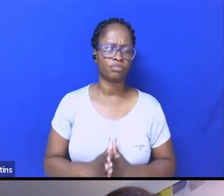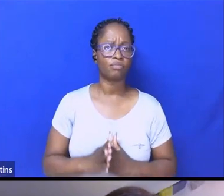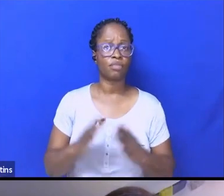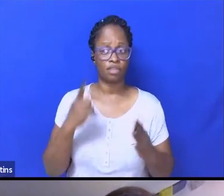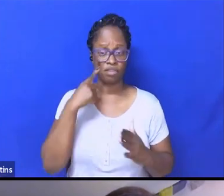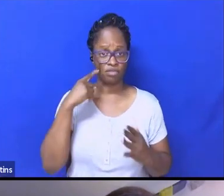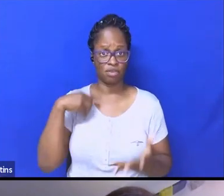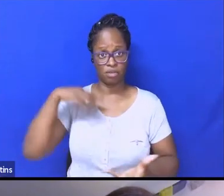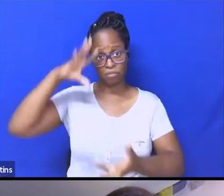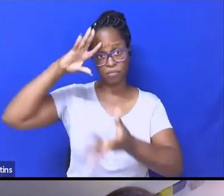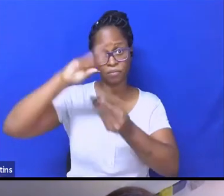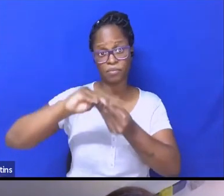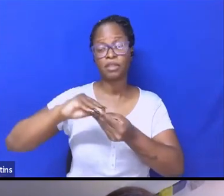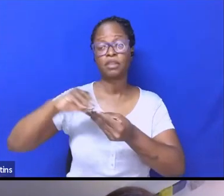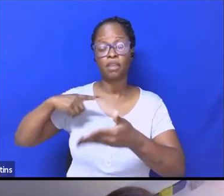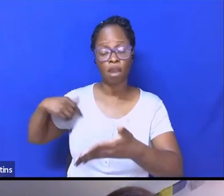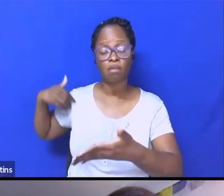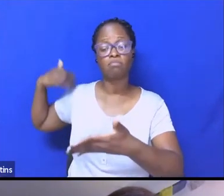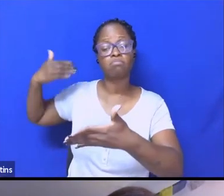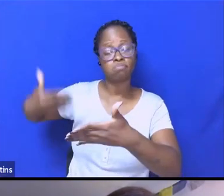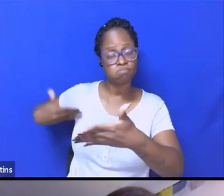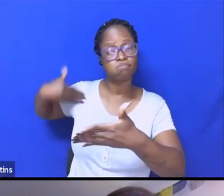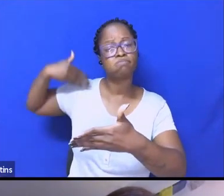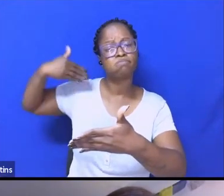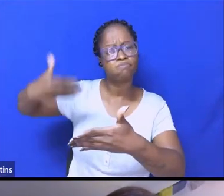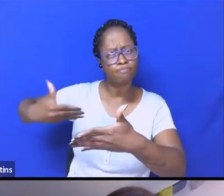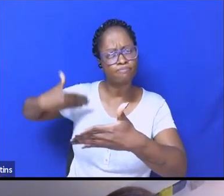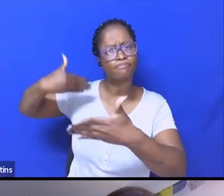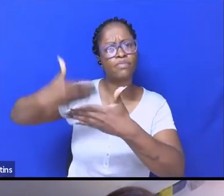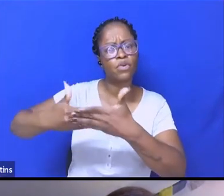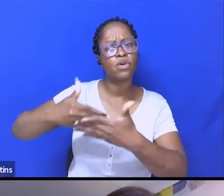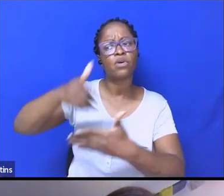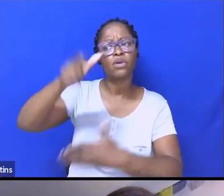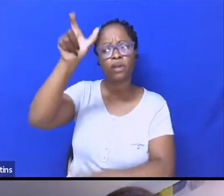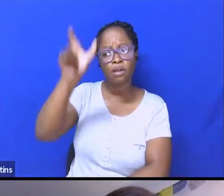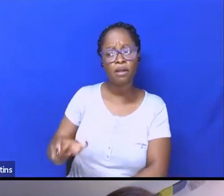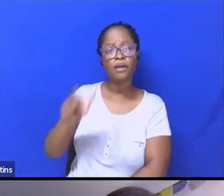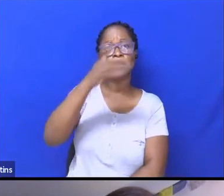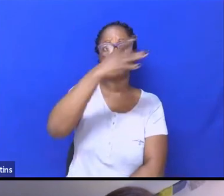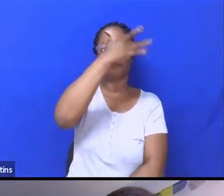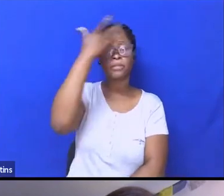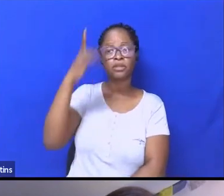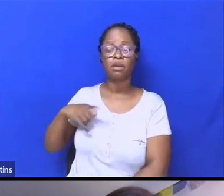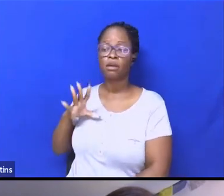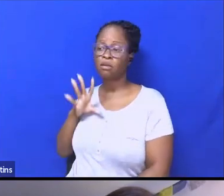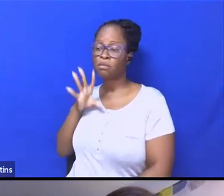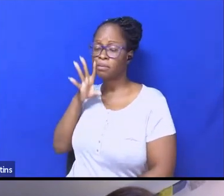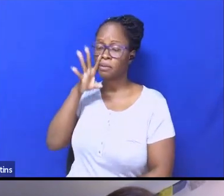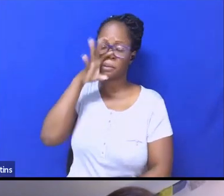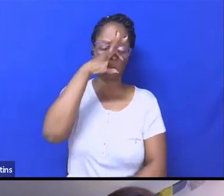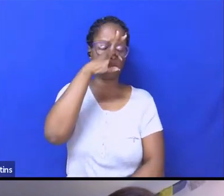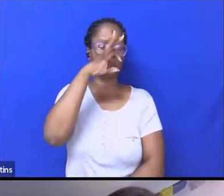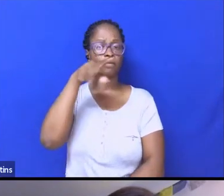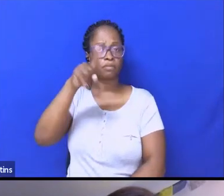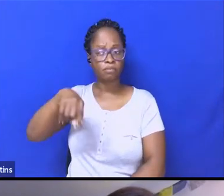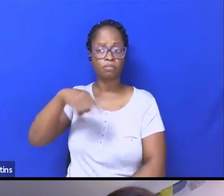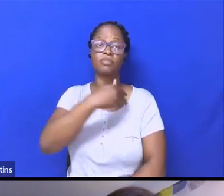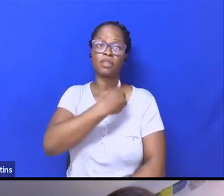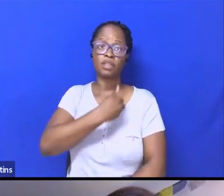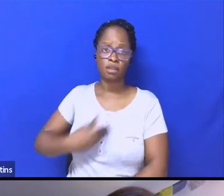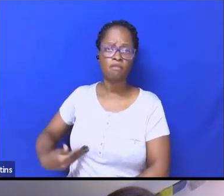se dedican os esforços políticos a administrar o Estado em função dos limites que tem